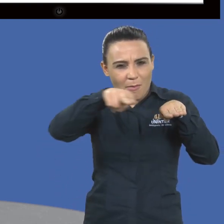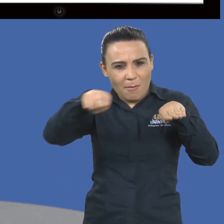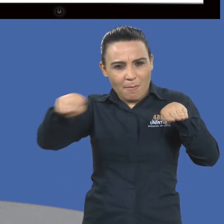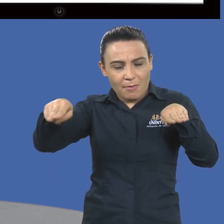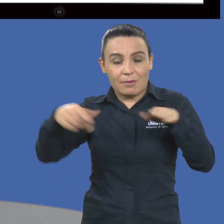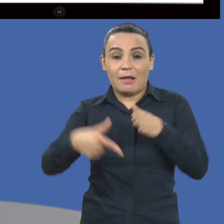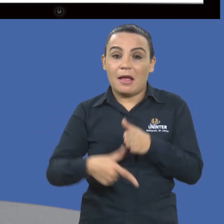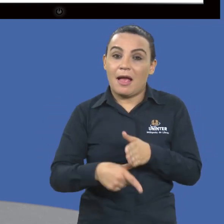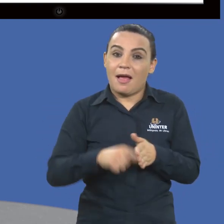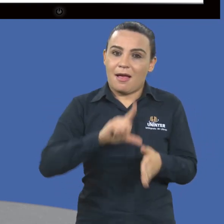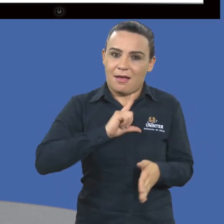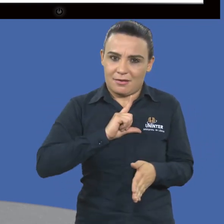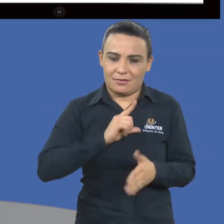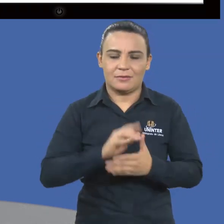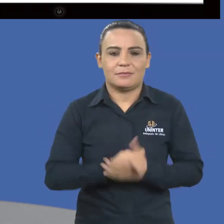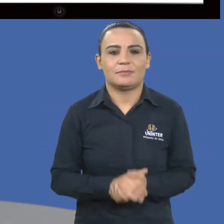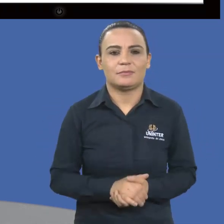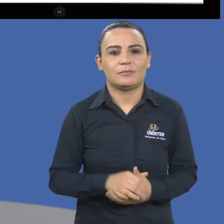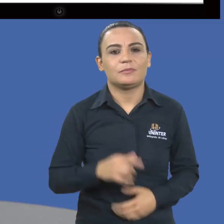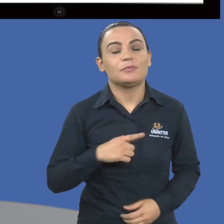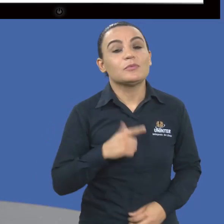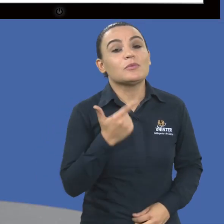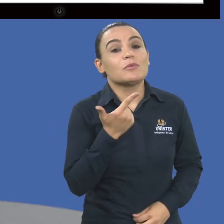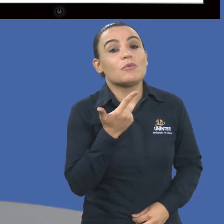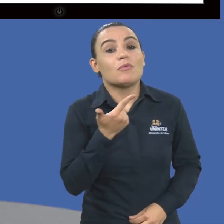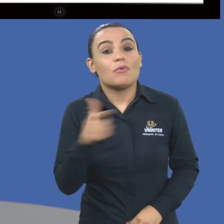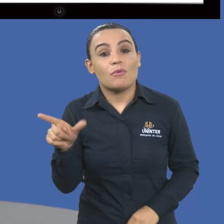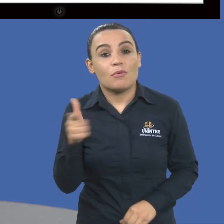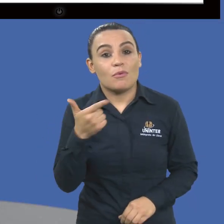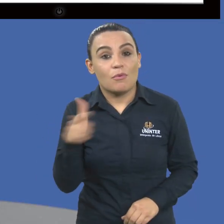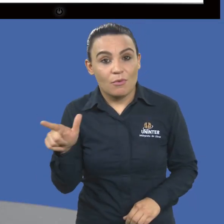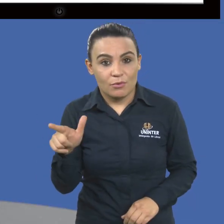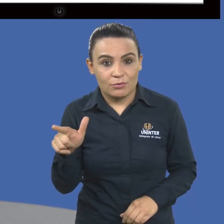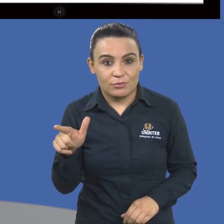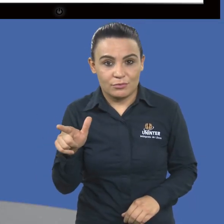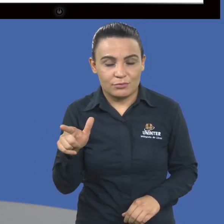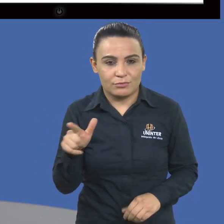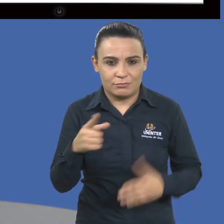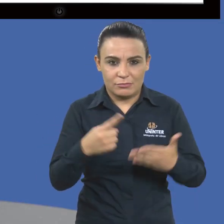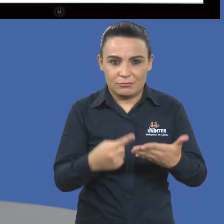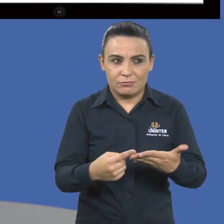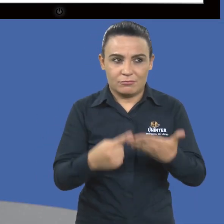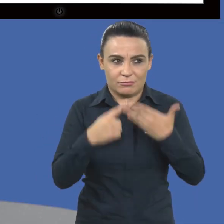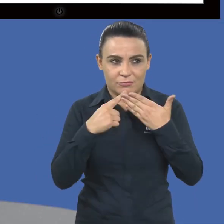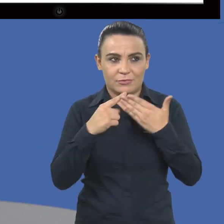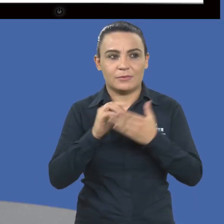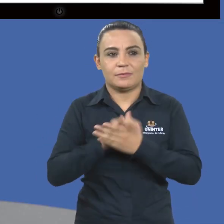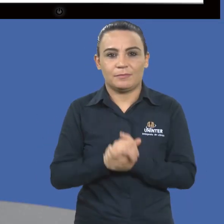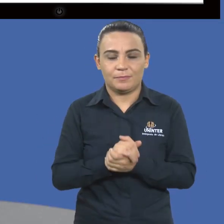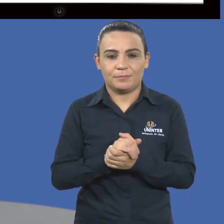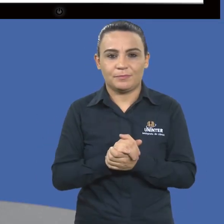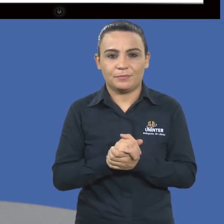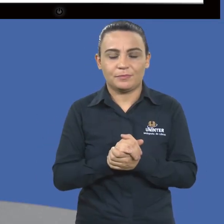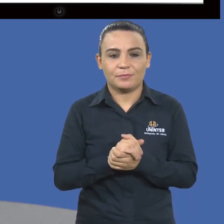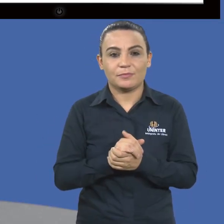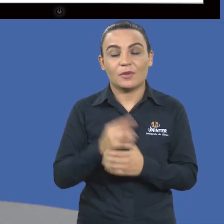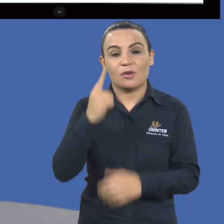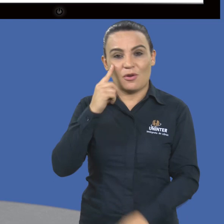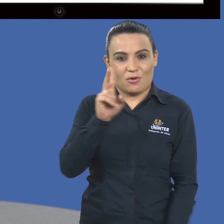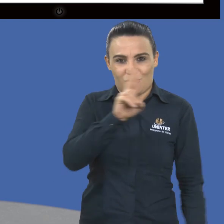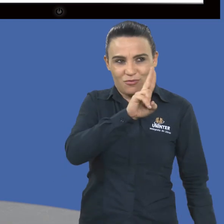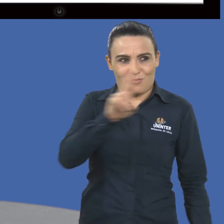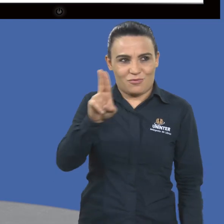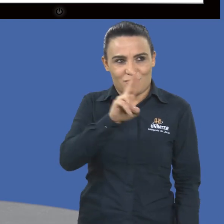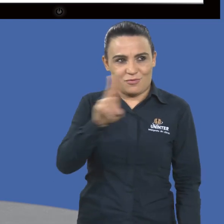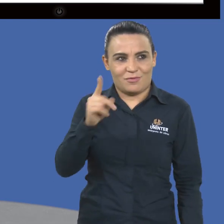o mais precoce possível, né? Um outro sinal importante é a fenda